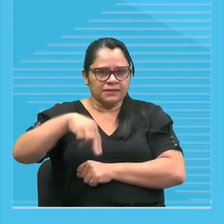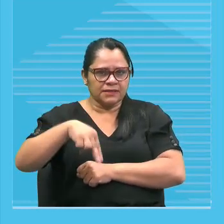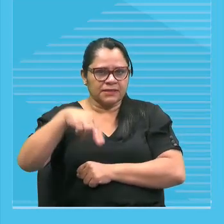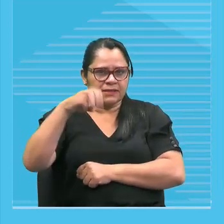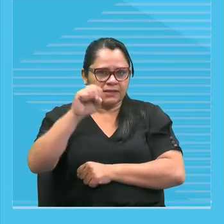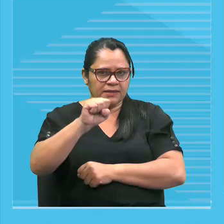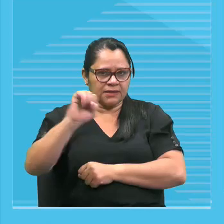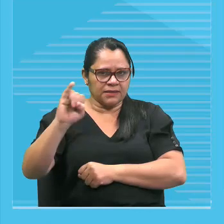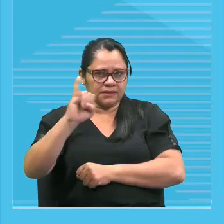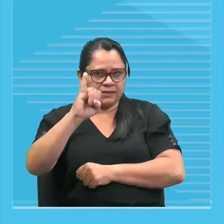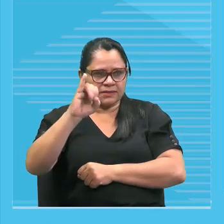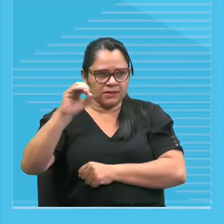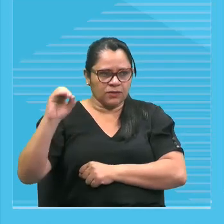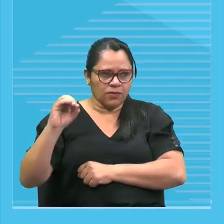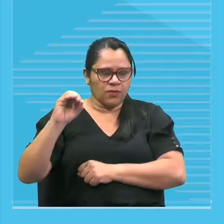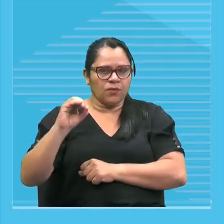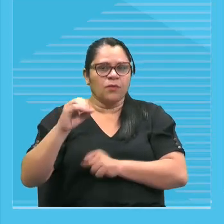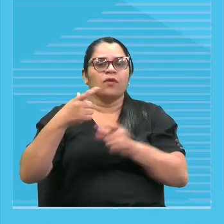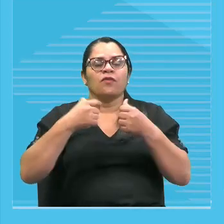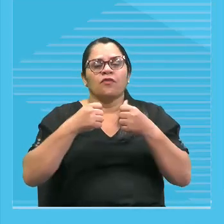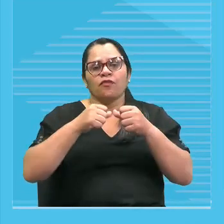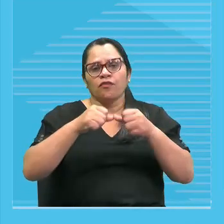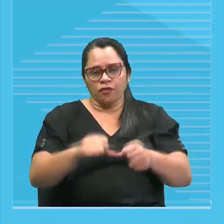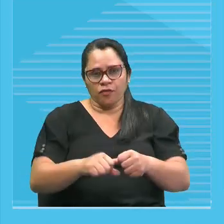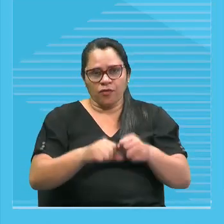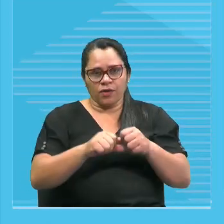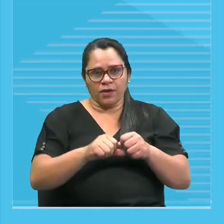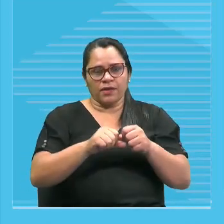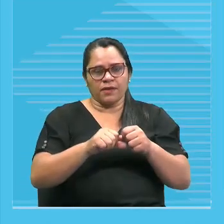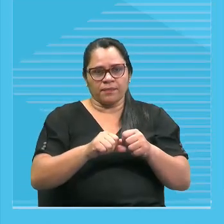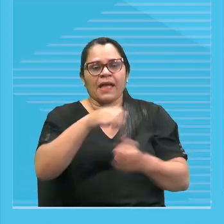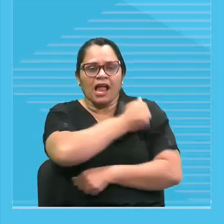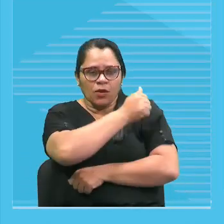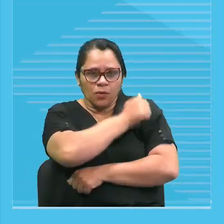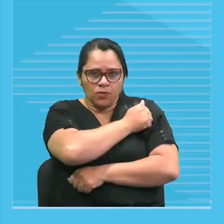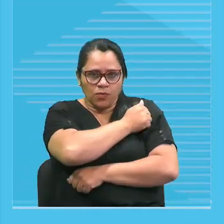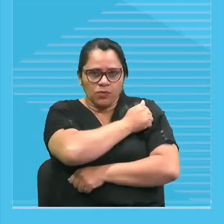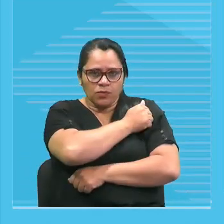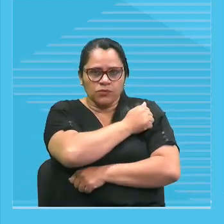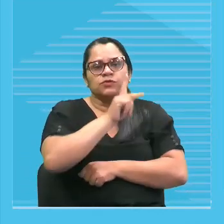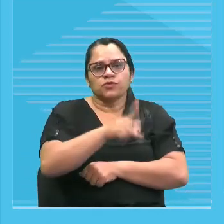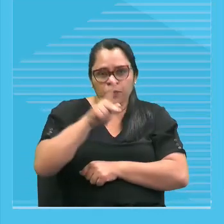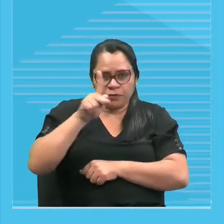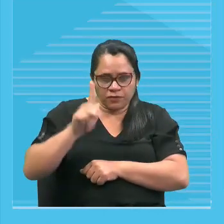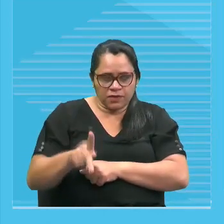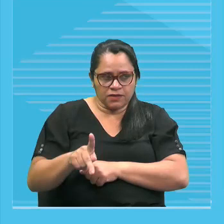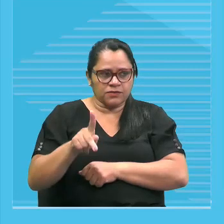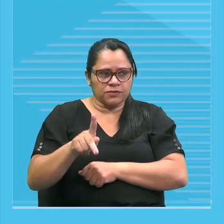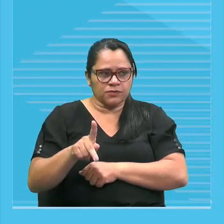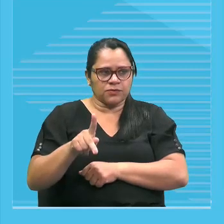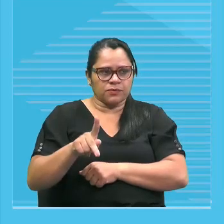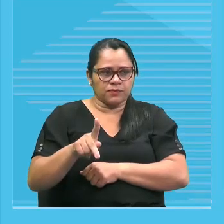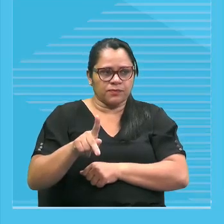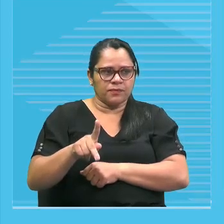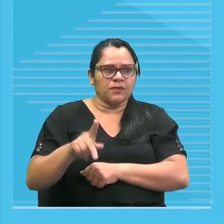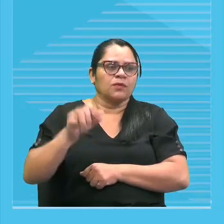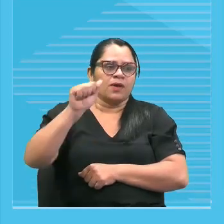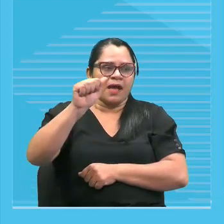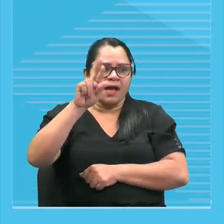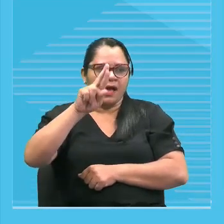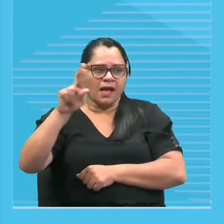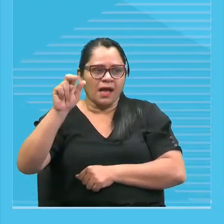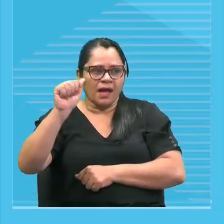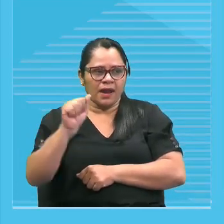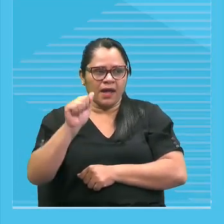do genial pintor aragonês aragonês porque ele era de Aragon ele quem o